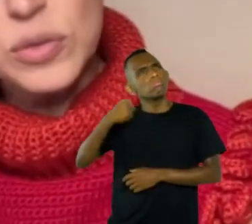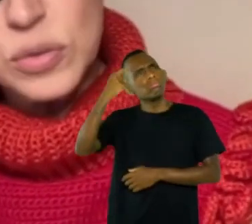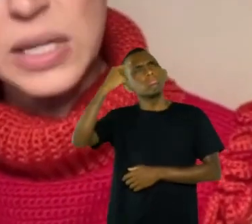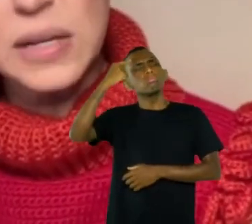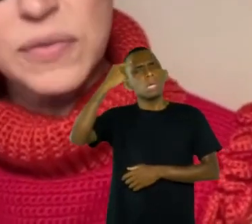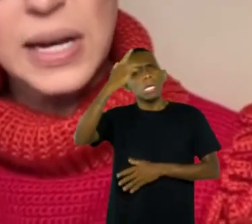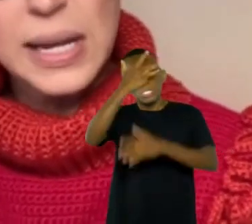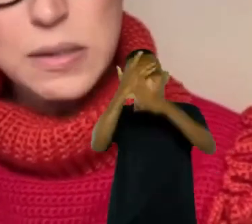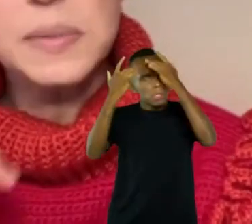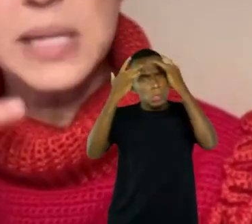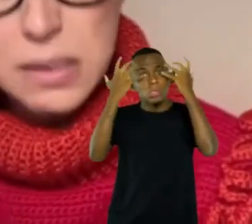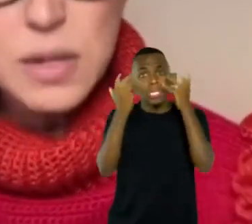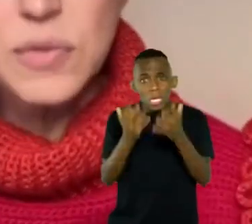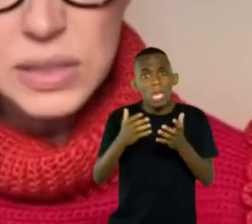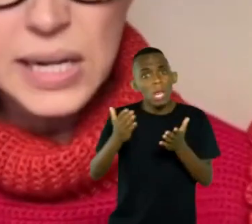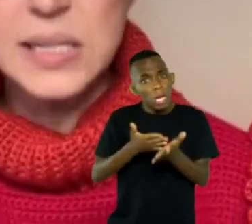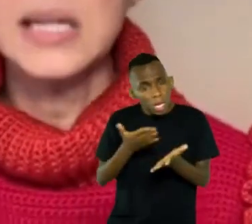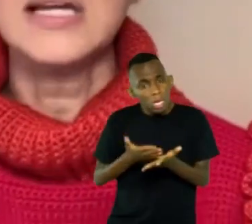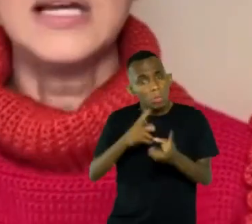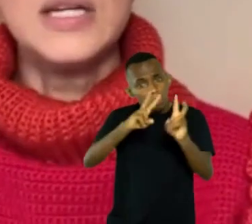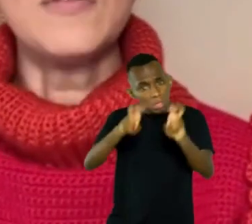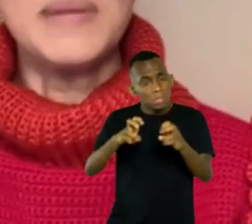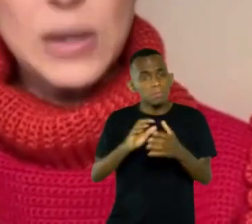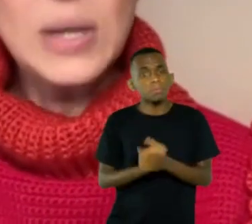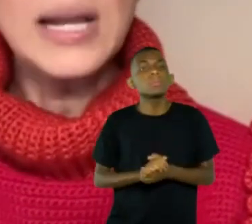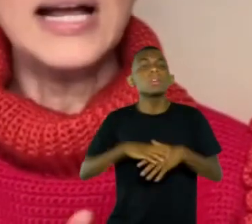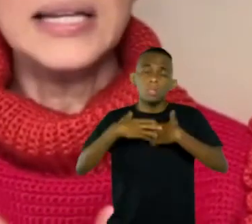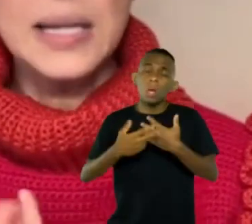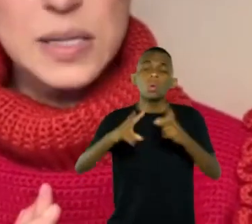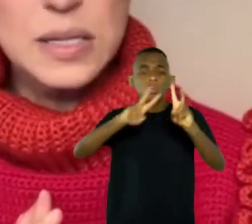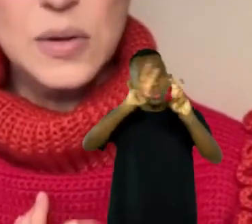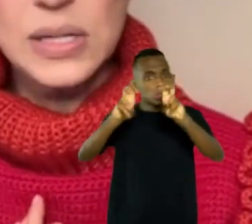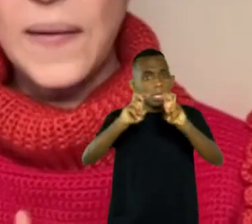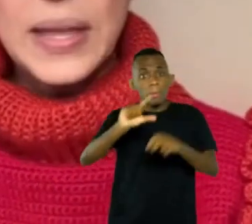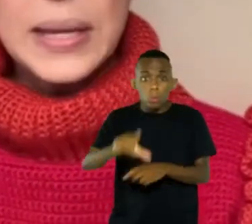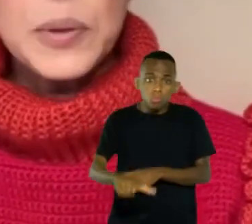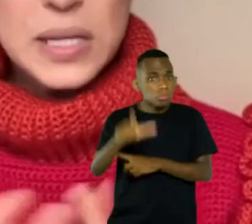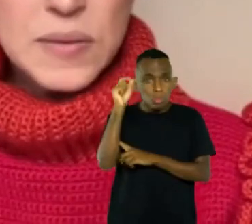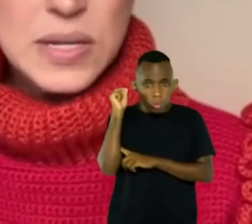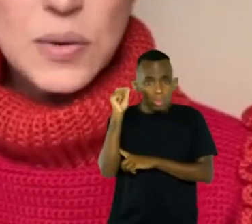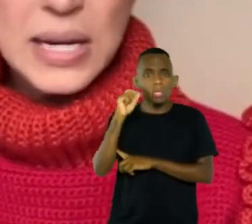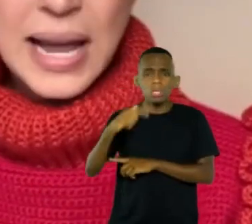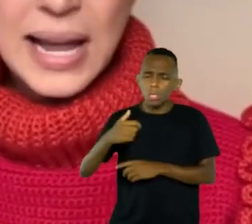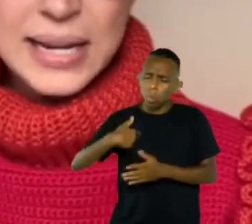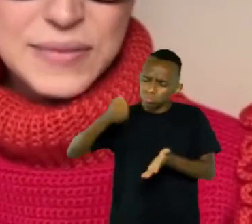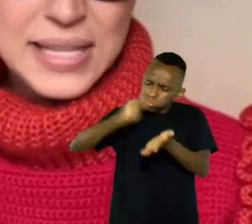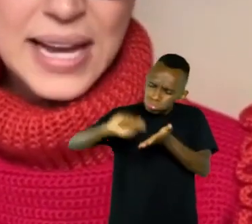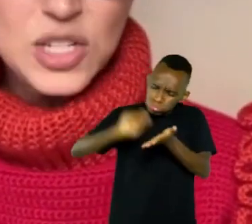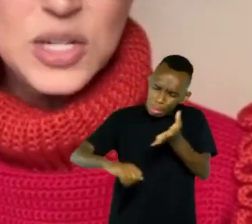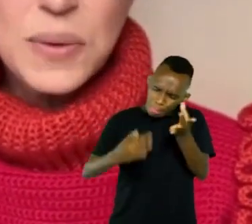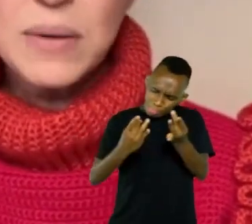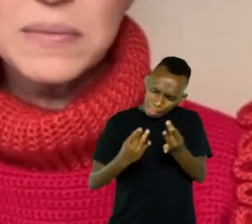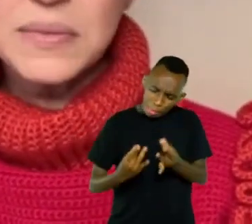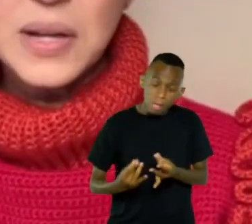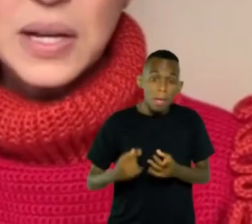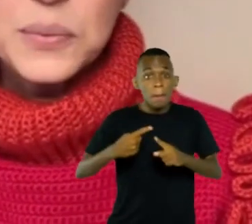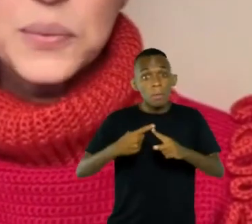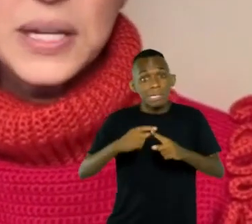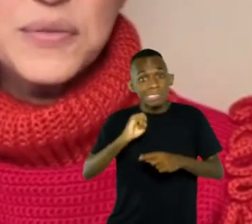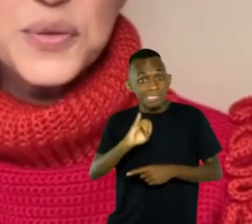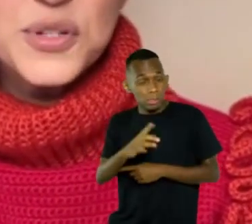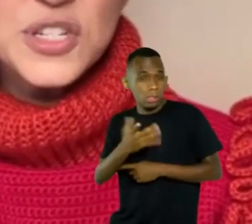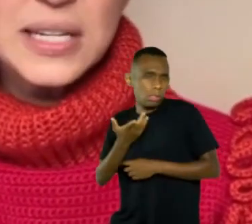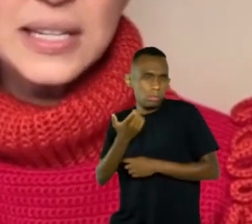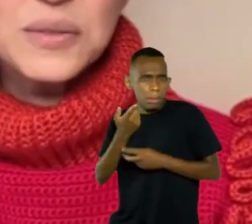ser o título do livro, né? É sobre isso que eu vou trazer, e eu vou mergulhar aí nessa história. Porque se você olhar, na verdade, não é